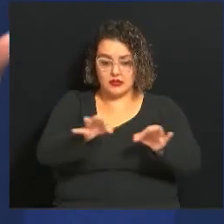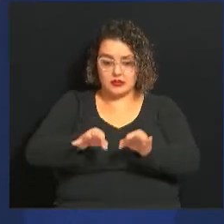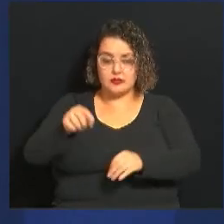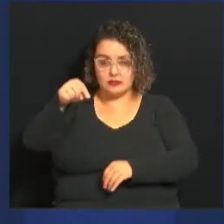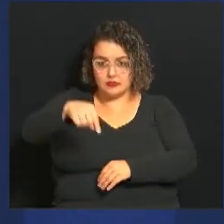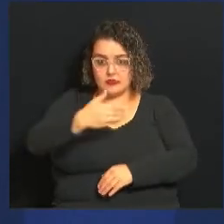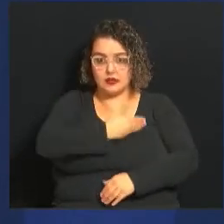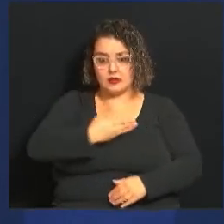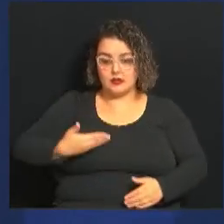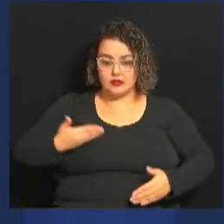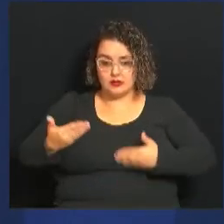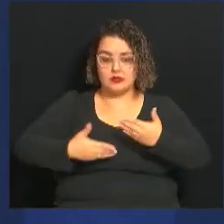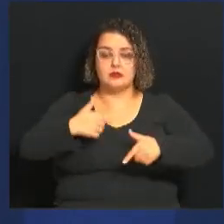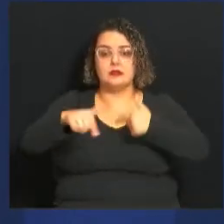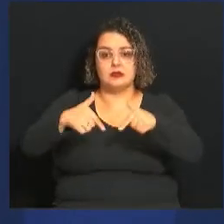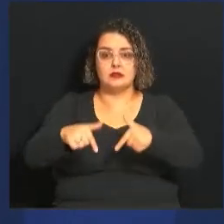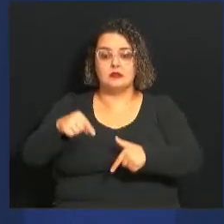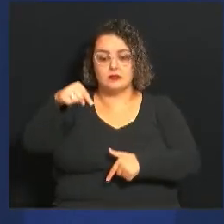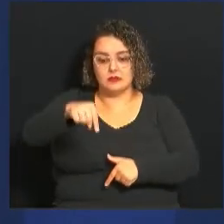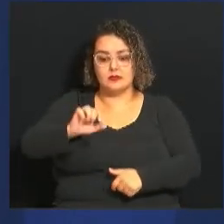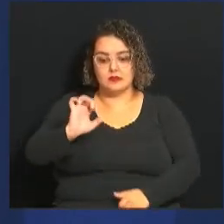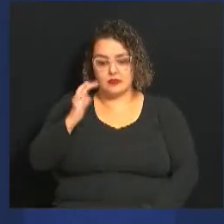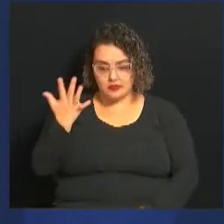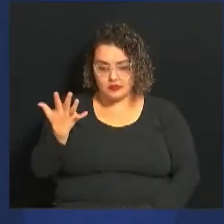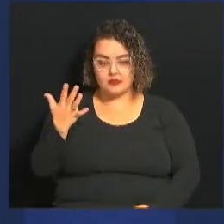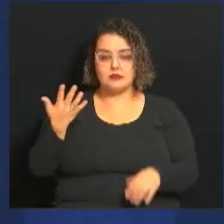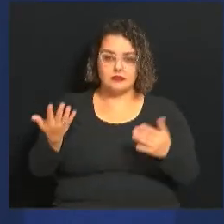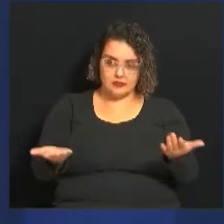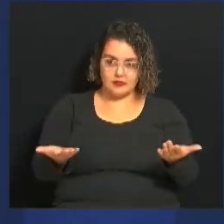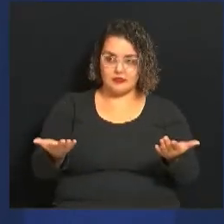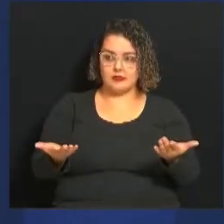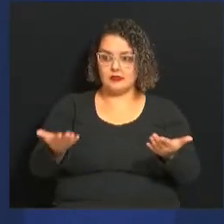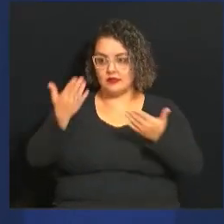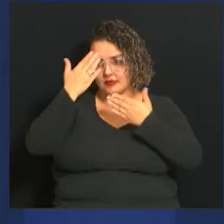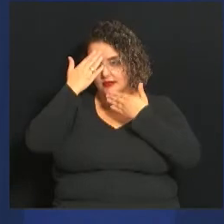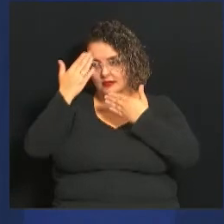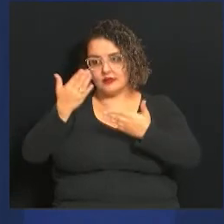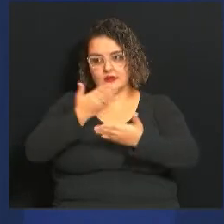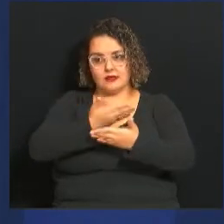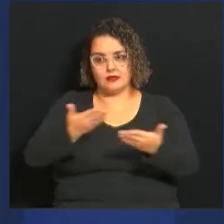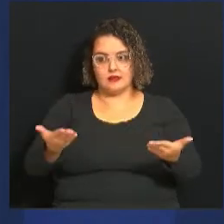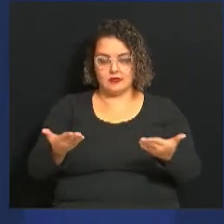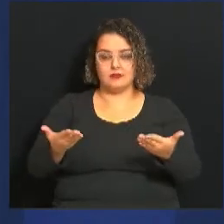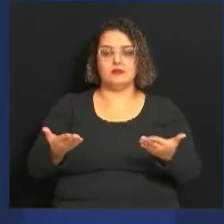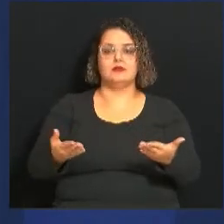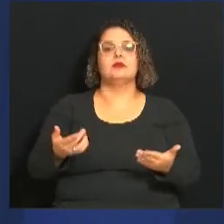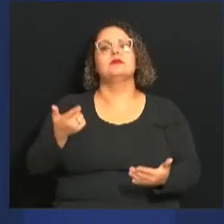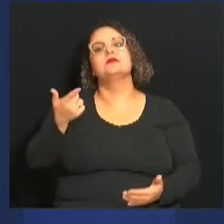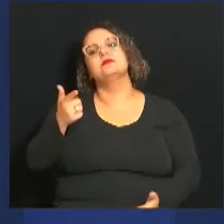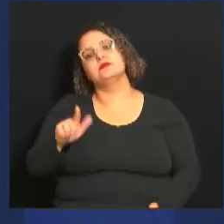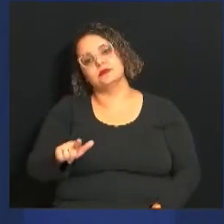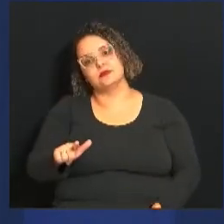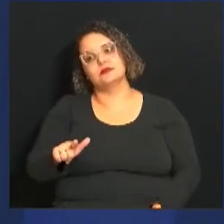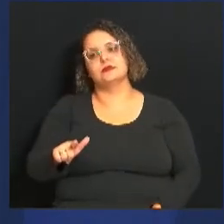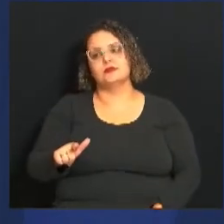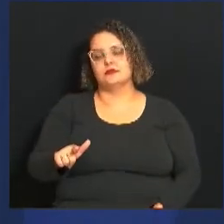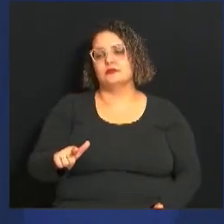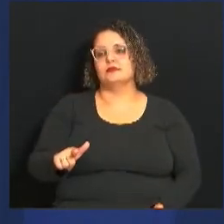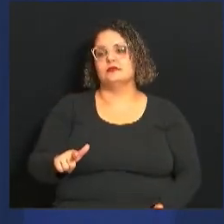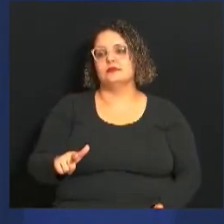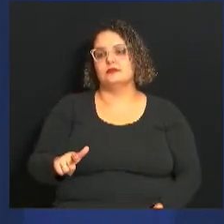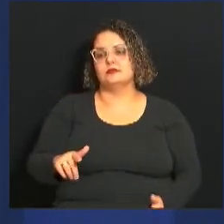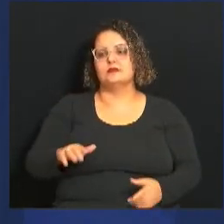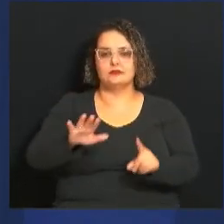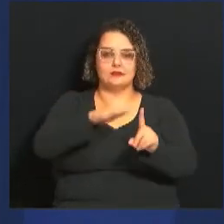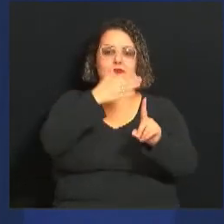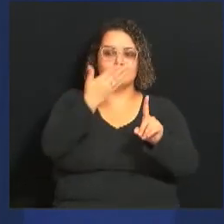tem trabalhadores fazendo ele acontecer, né? Então, quero aqui agradecer e, mais uma vez, fazer uma homenagem mesmo